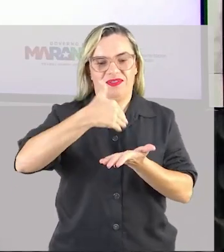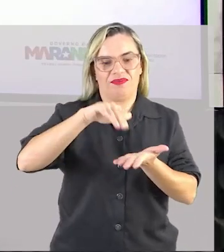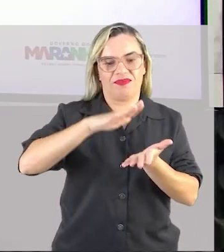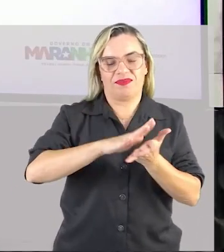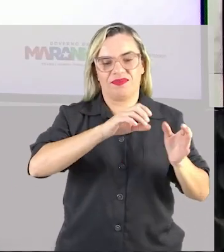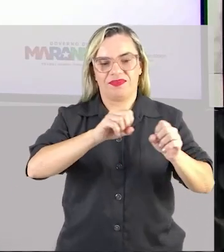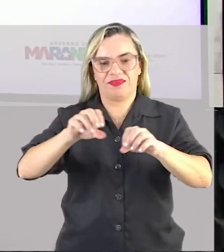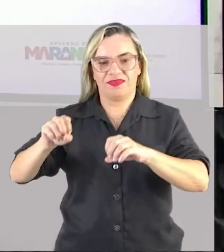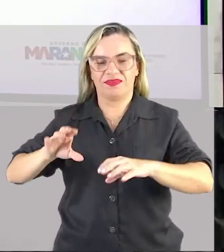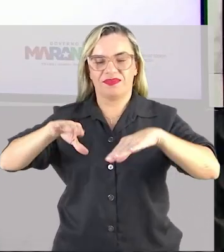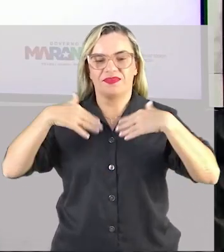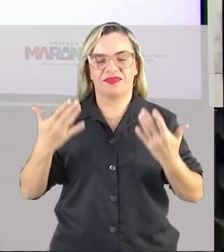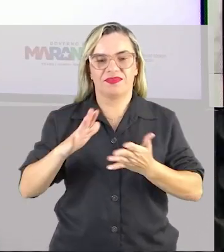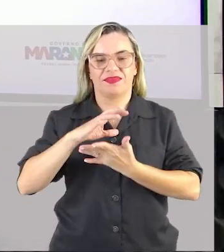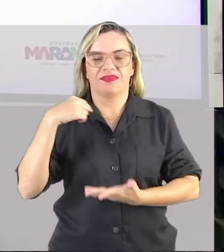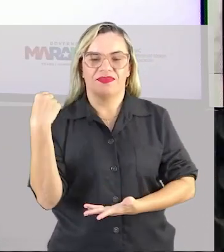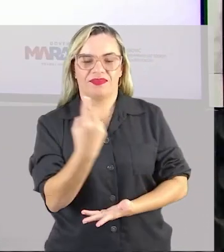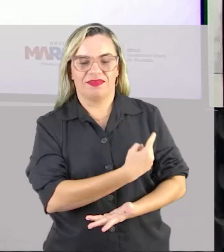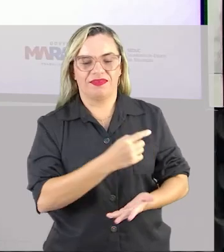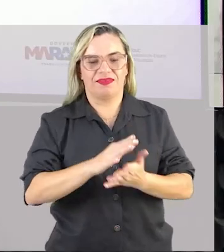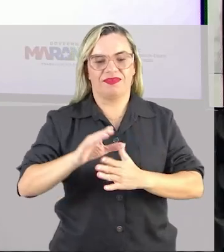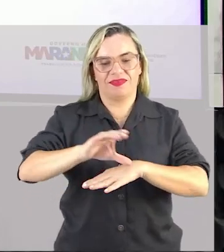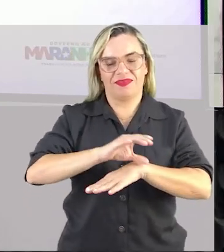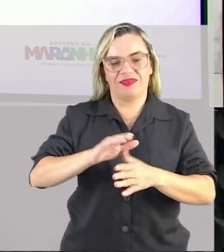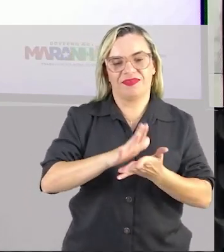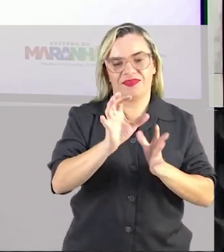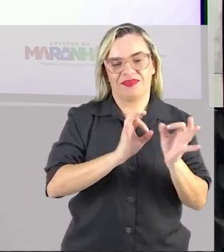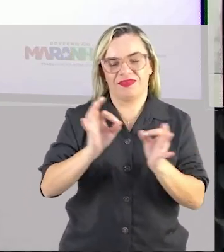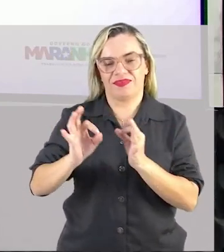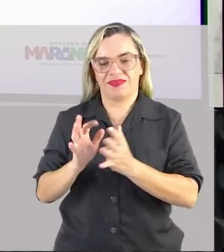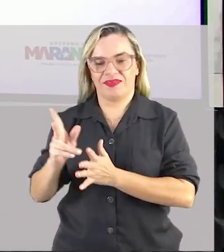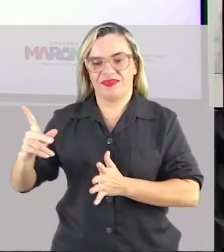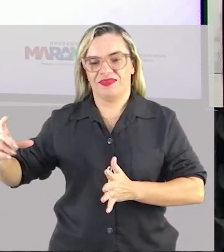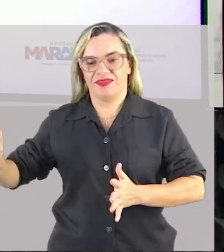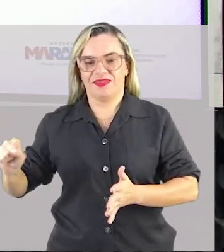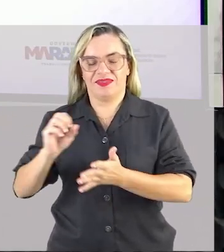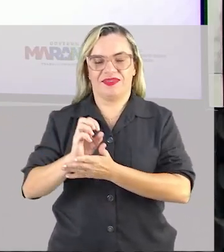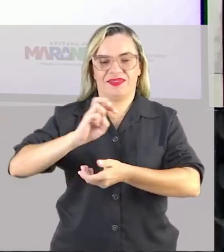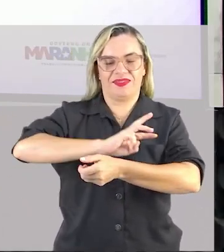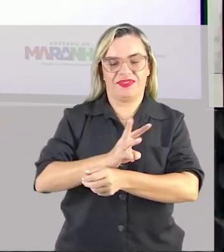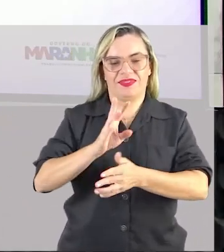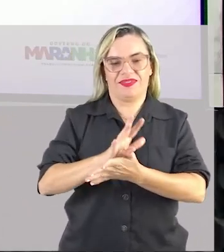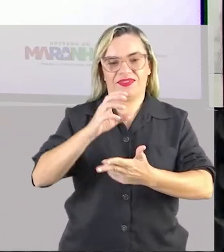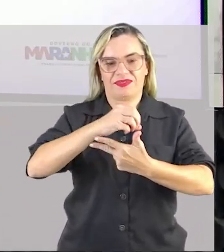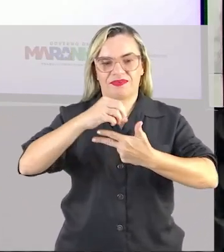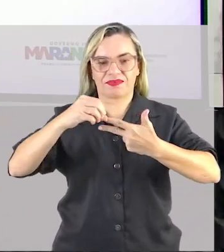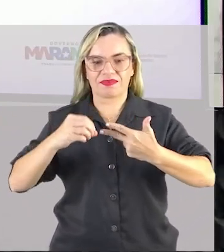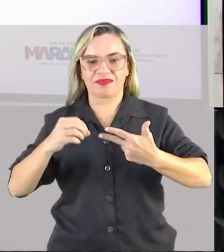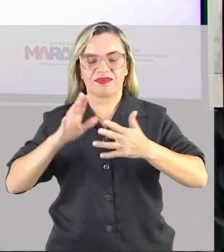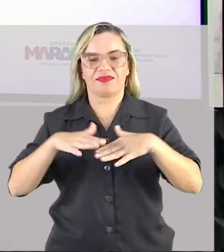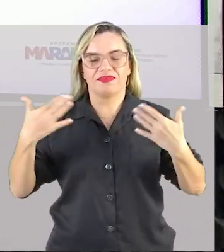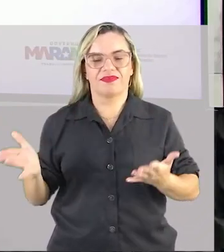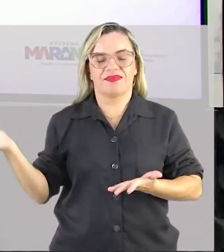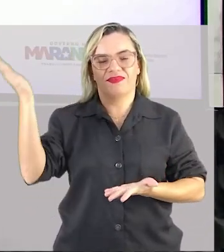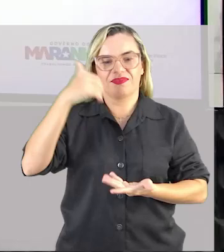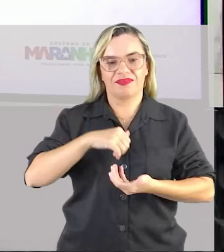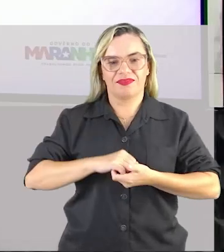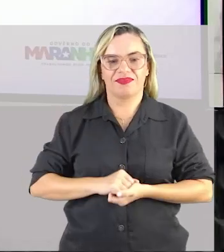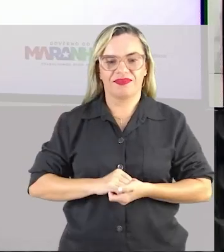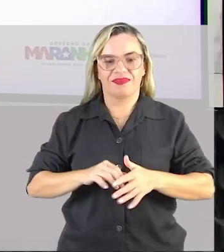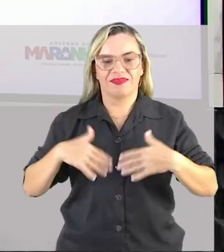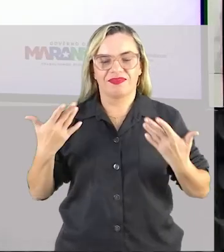Secretaria Estadual de Educação, o nosso cursinho preparatório para o PAS, o EMA, Enem, tá? Então vamos